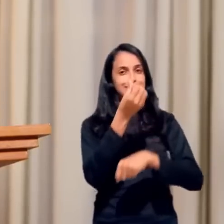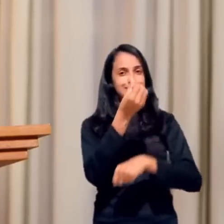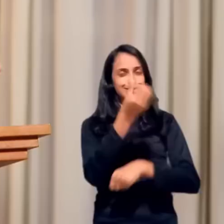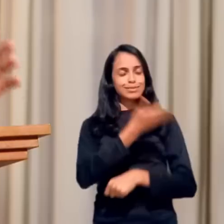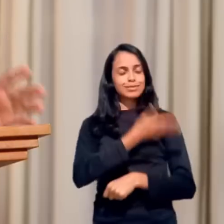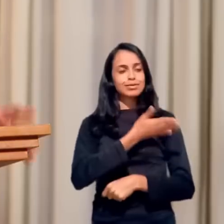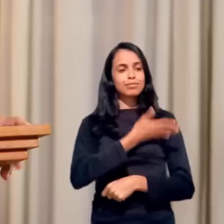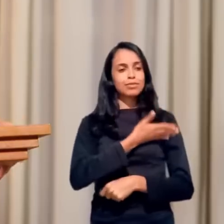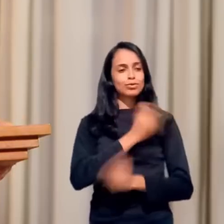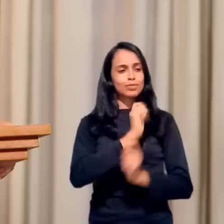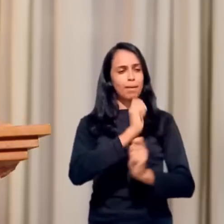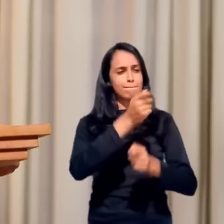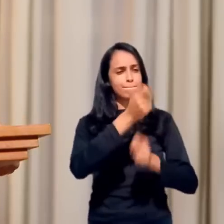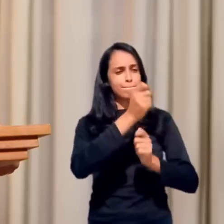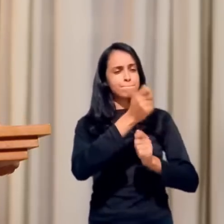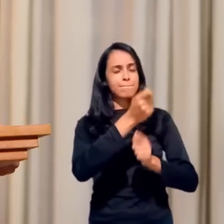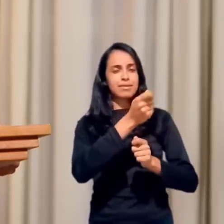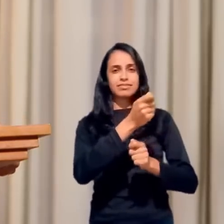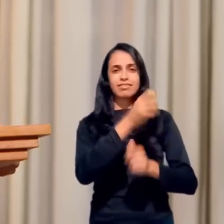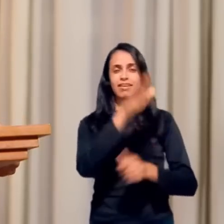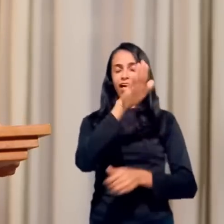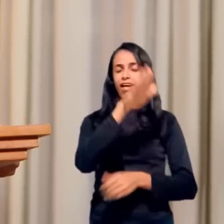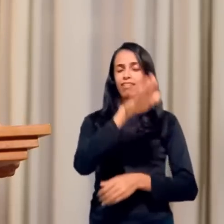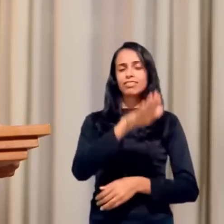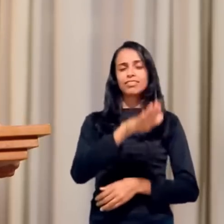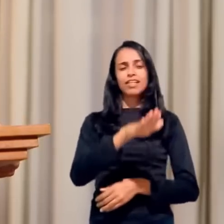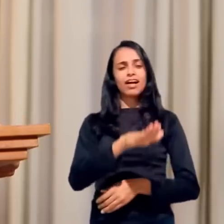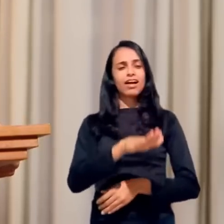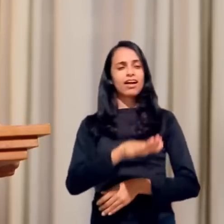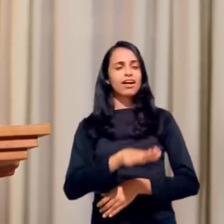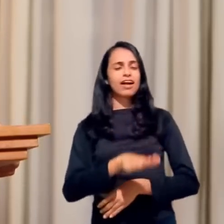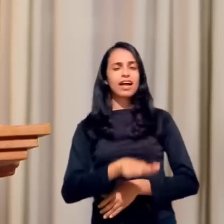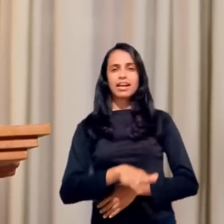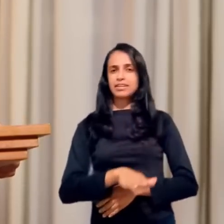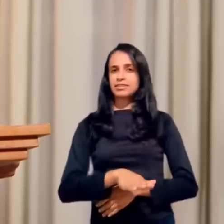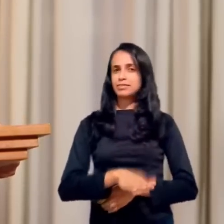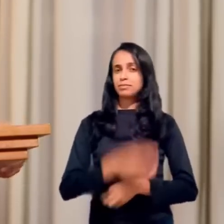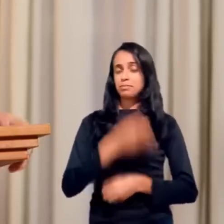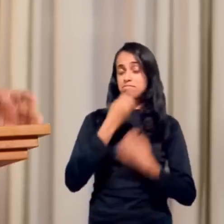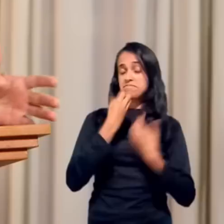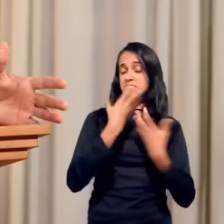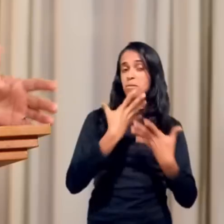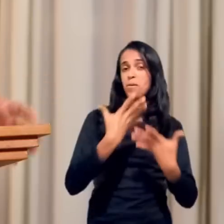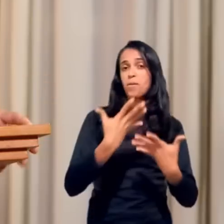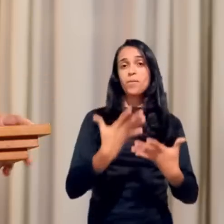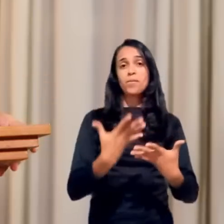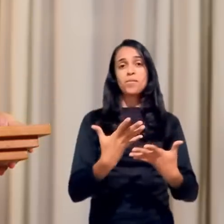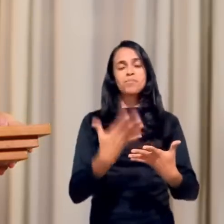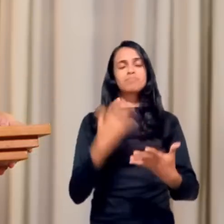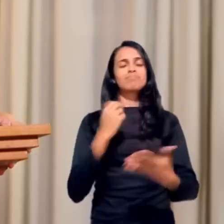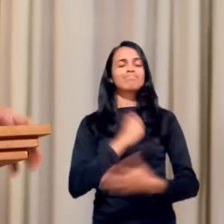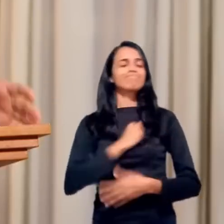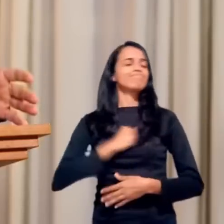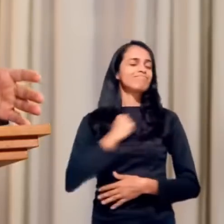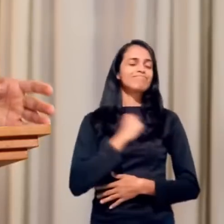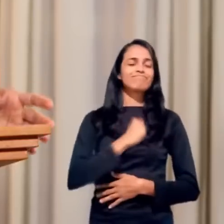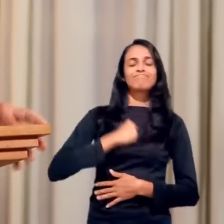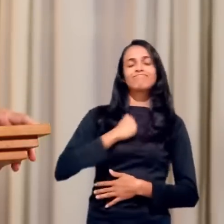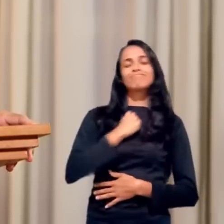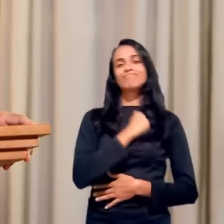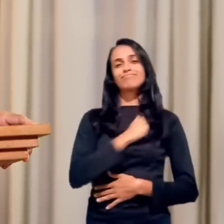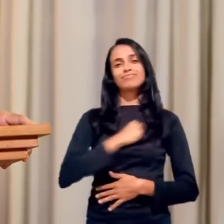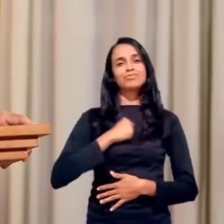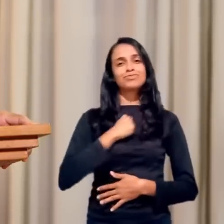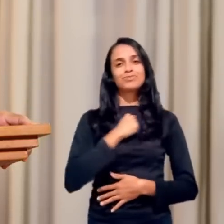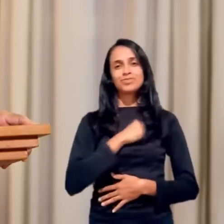Era uma bela tarde e ele estava então com saudade, né, daquelas